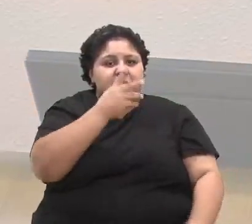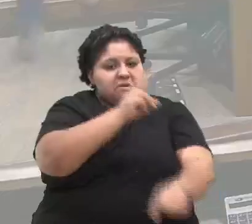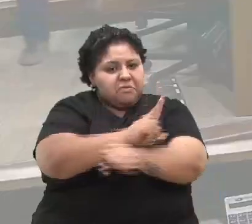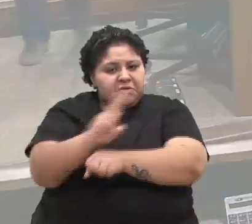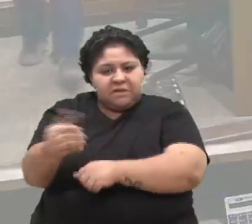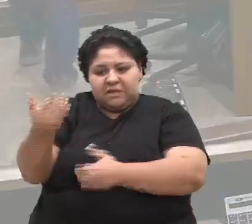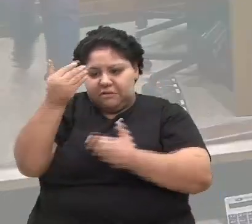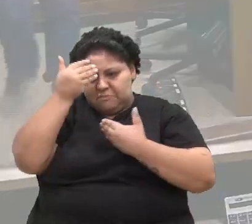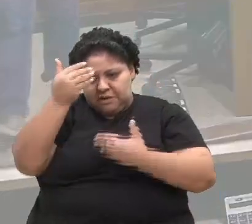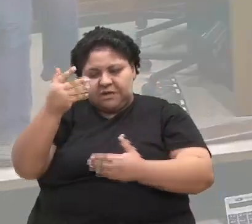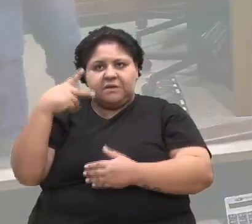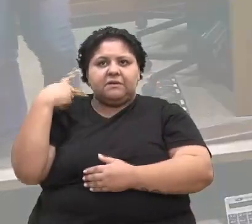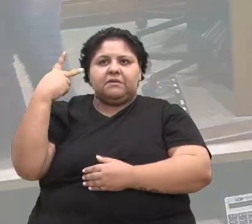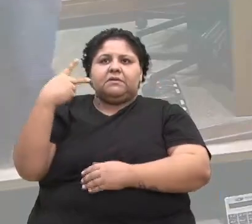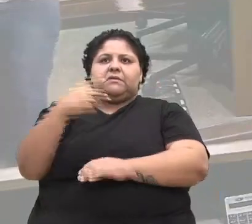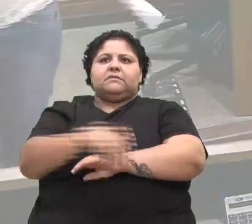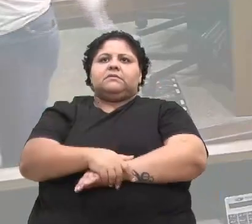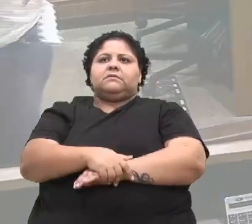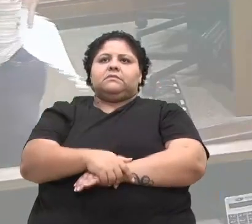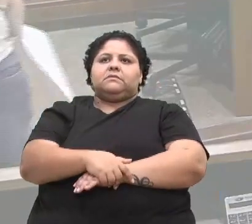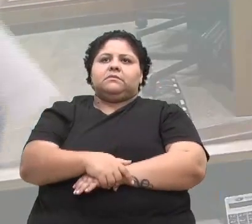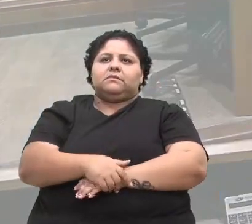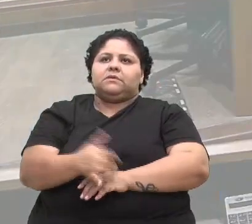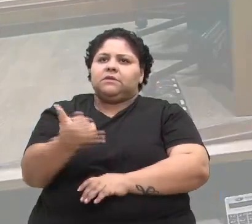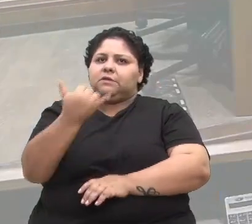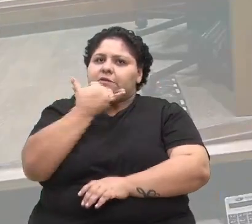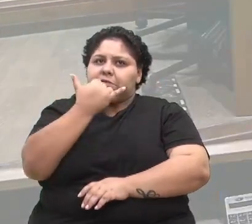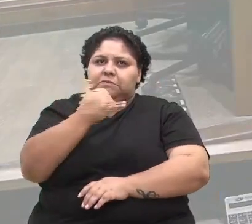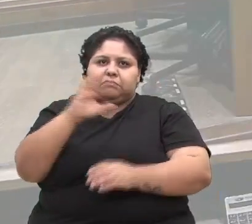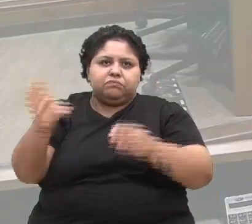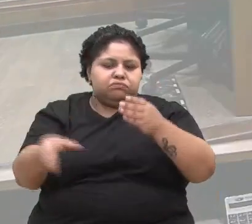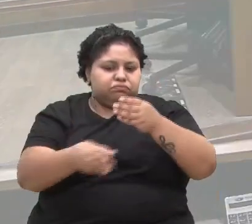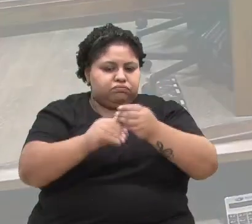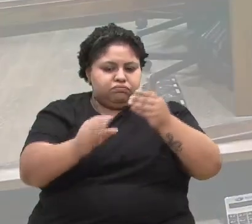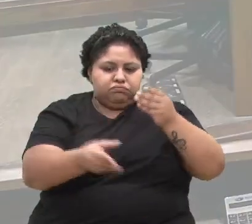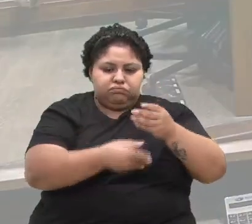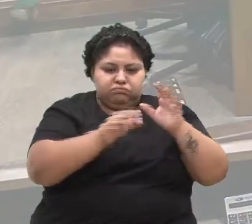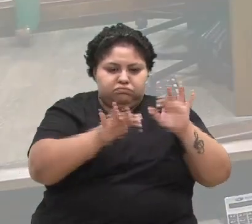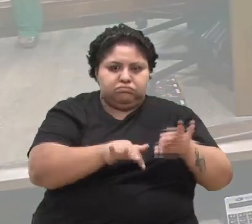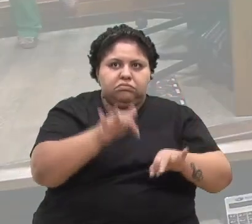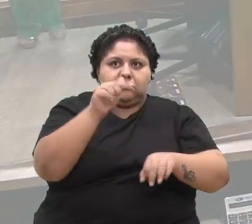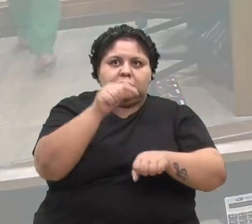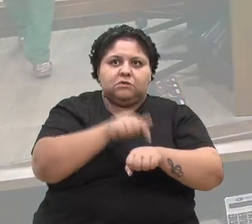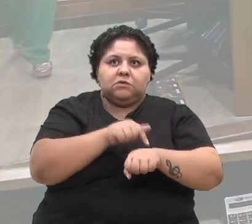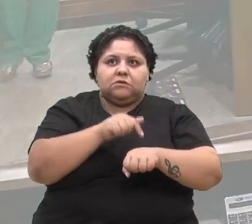vereador. Desculpa que eu não pude passar as apartes aí, que já terminou o tempo. Obrigado.